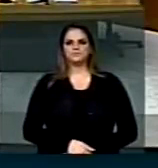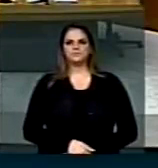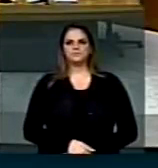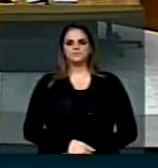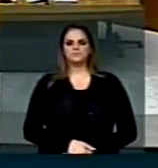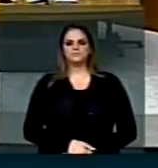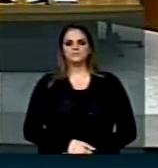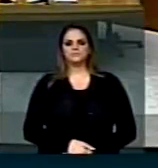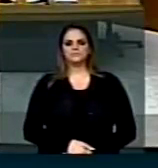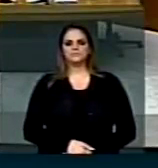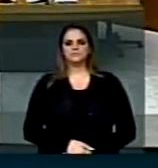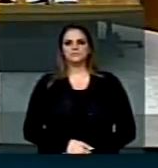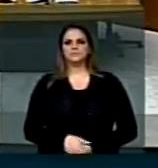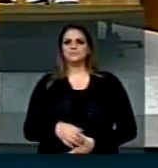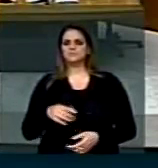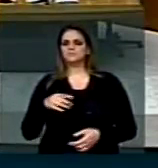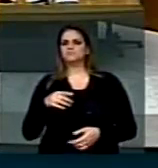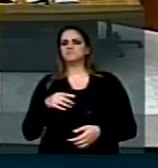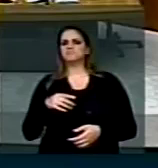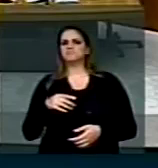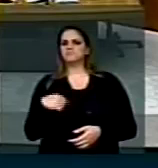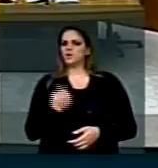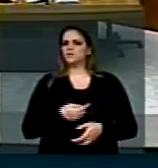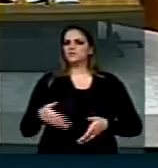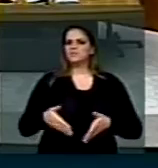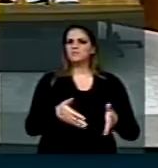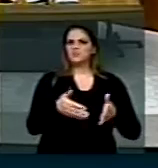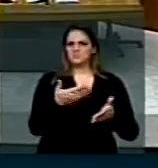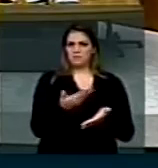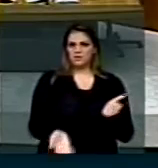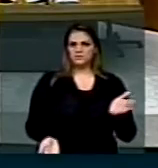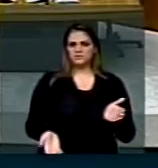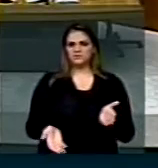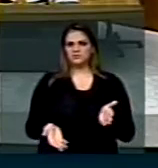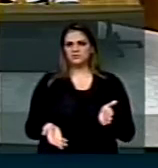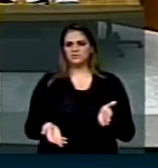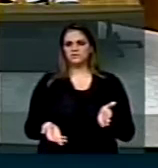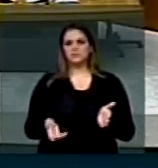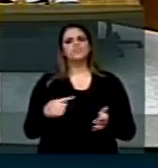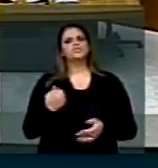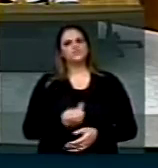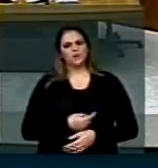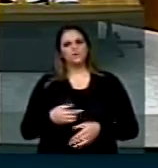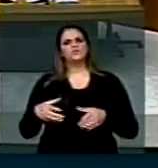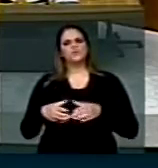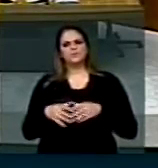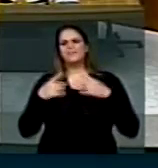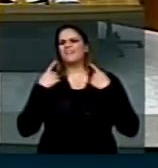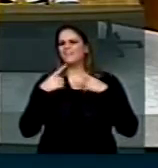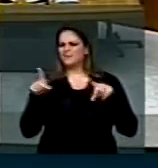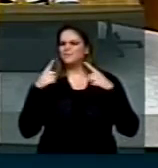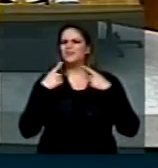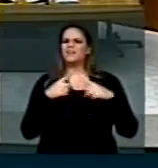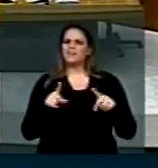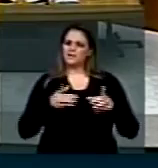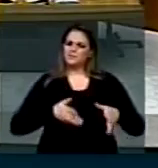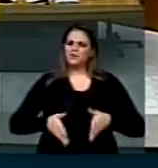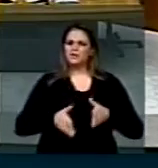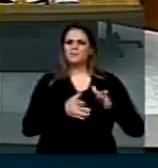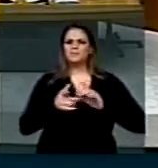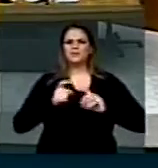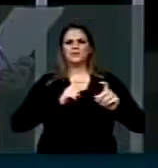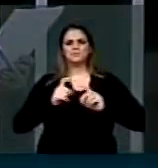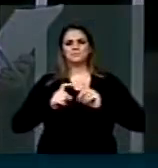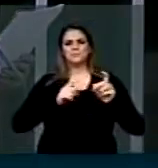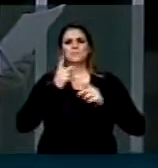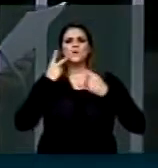desastre? Ao longo dos últimos anos, nosso partido tem reiteradamente criticado a política econômica da presidente Dilma.